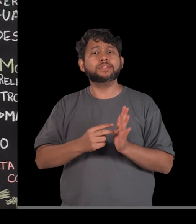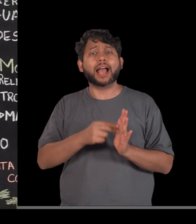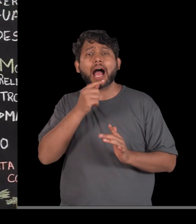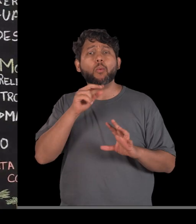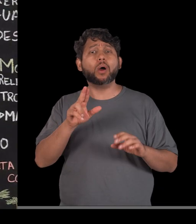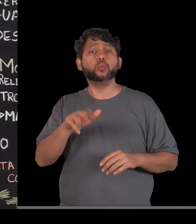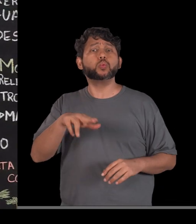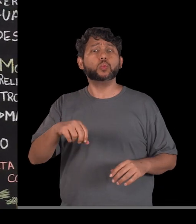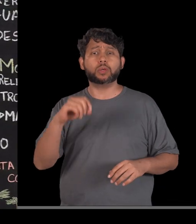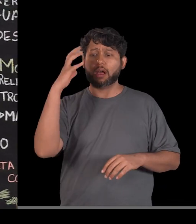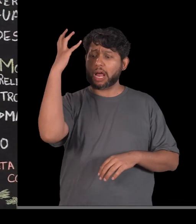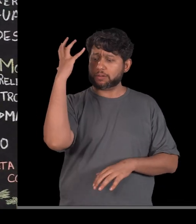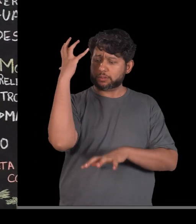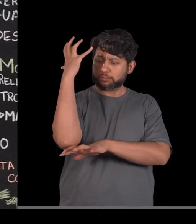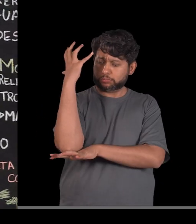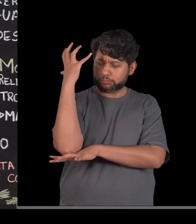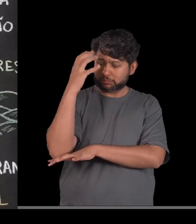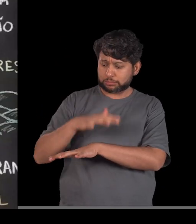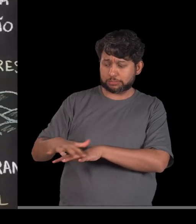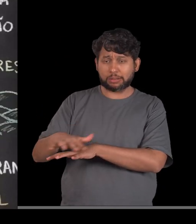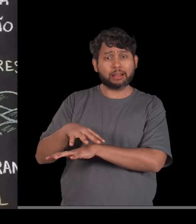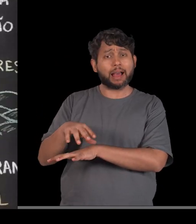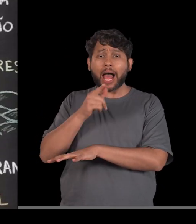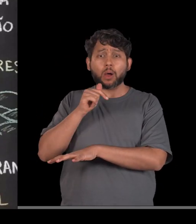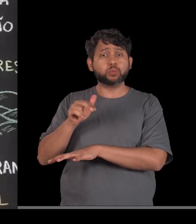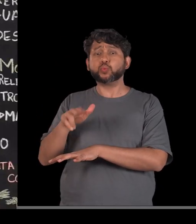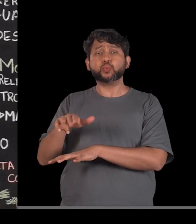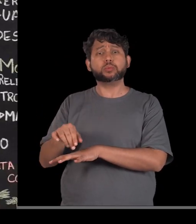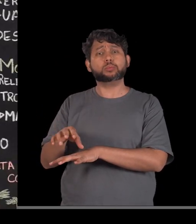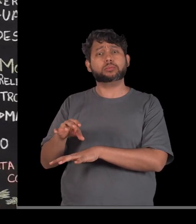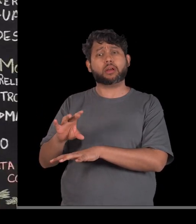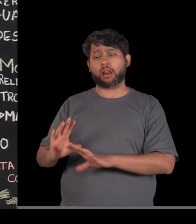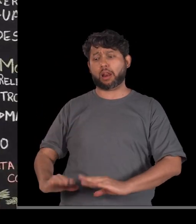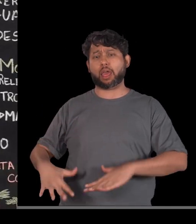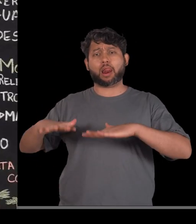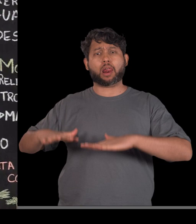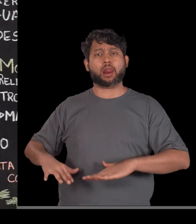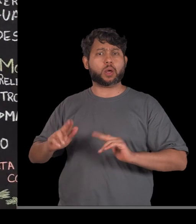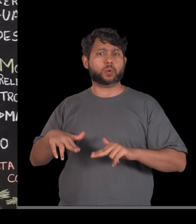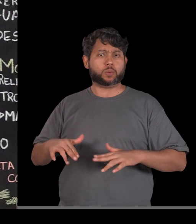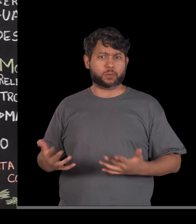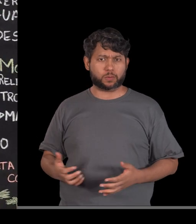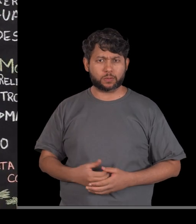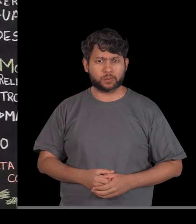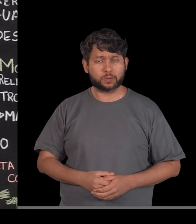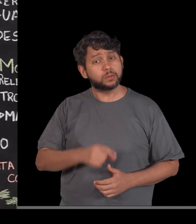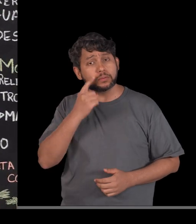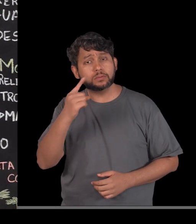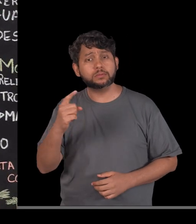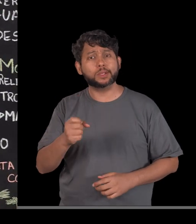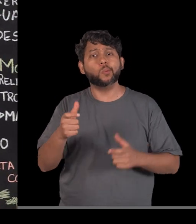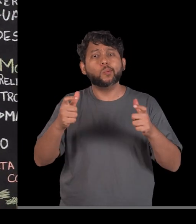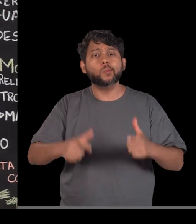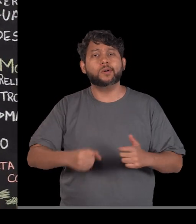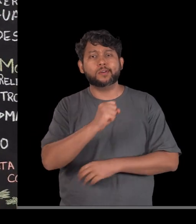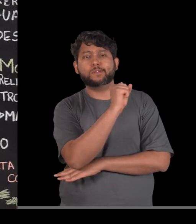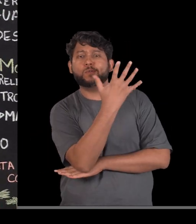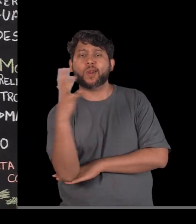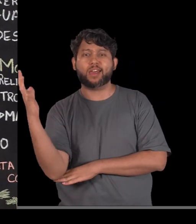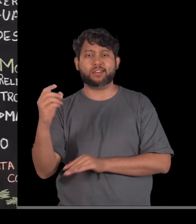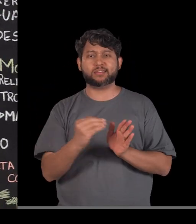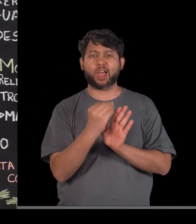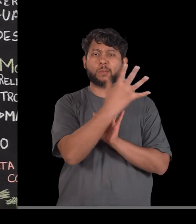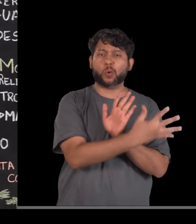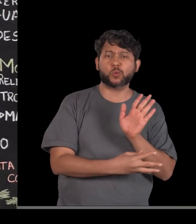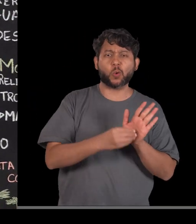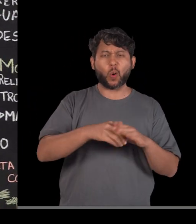alaga. Pelo próprio nome a gente já pode determinar. E aí vem uma pergunta que é muito interessante. Professor, com tanta floresta assim, o solo da região amazônica